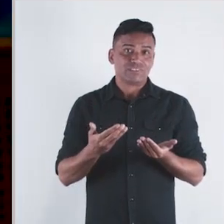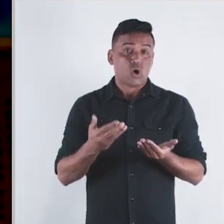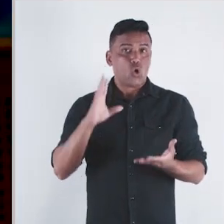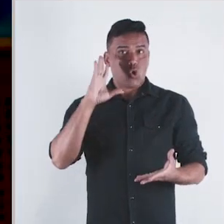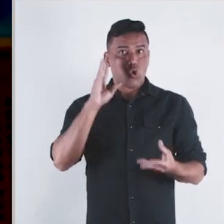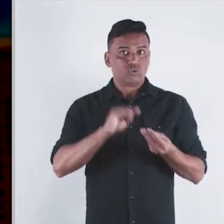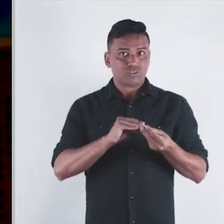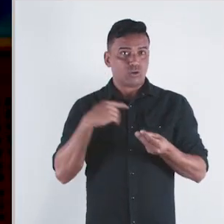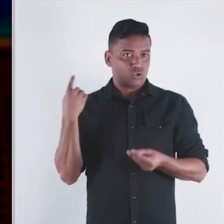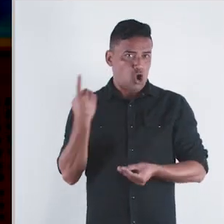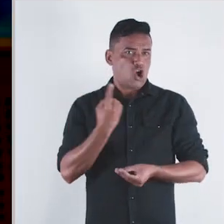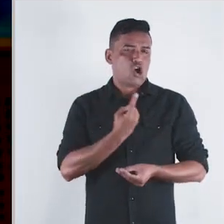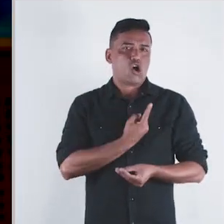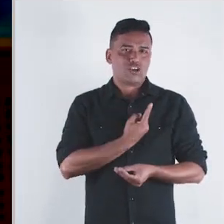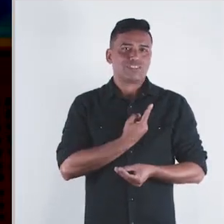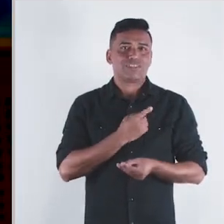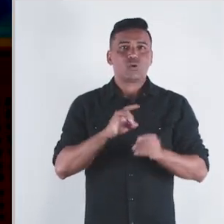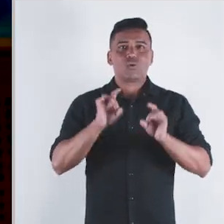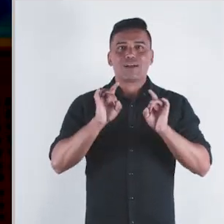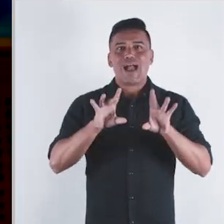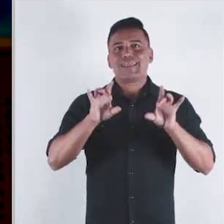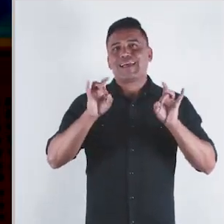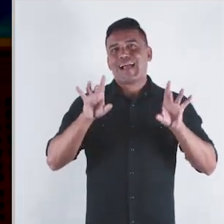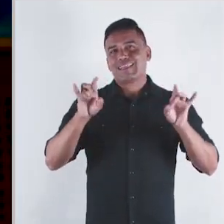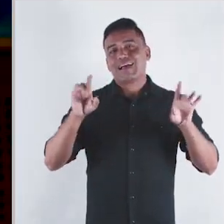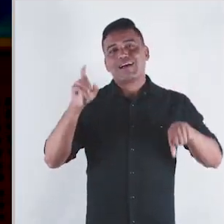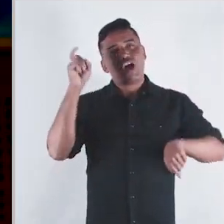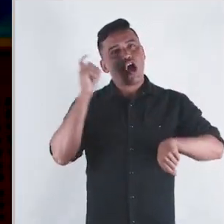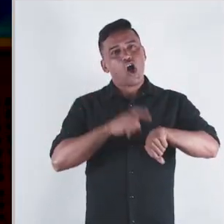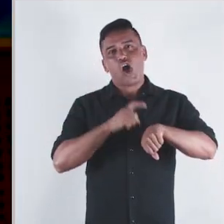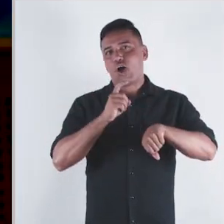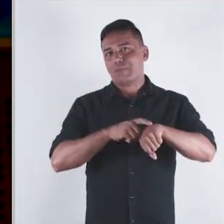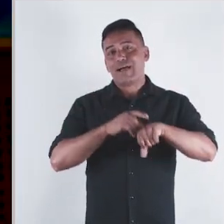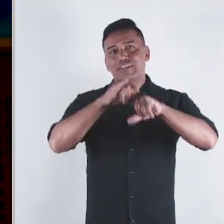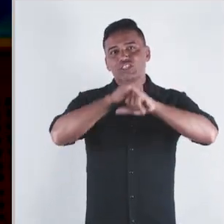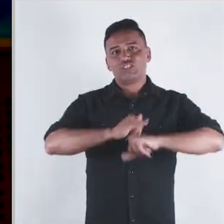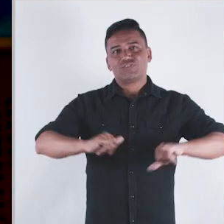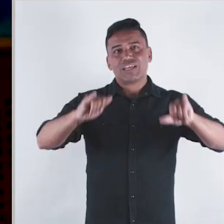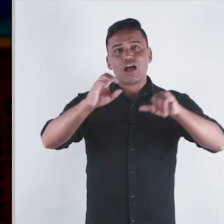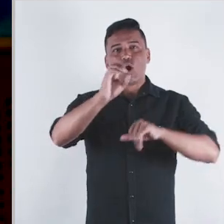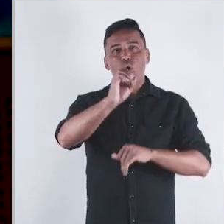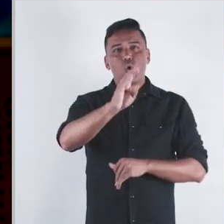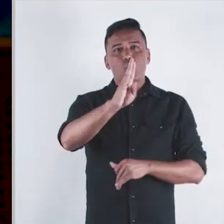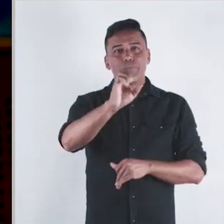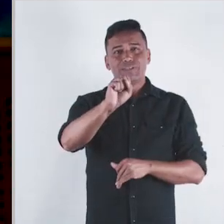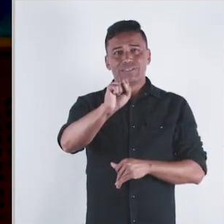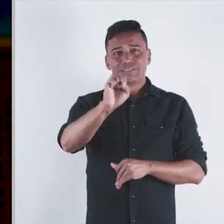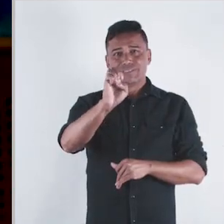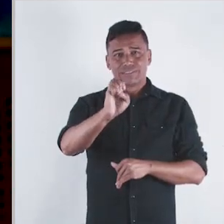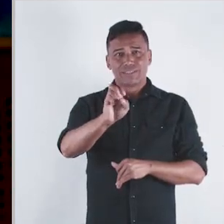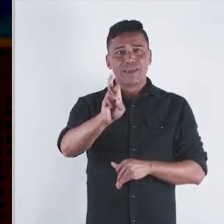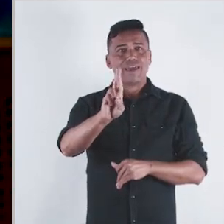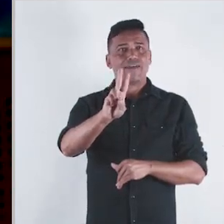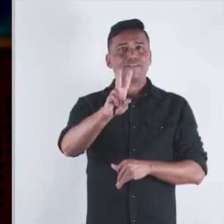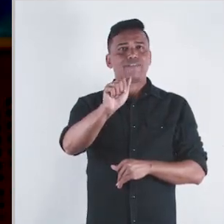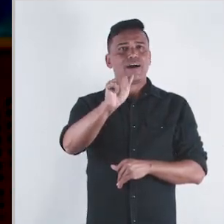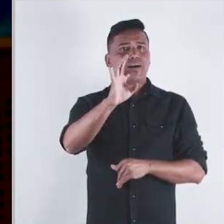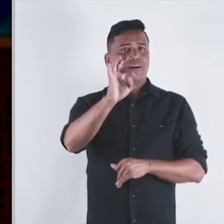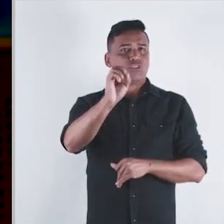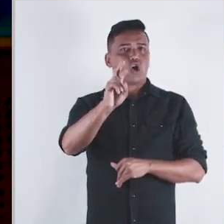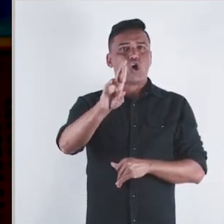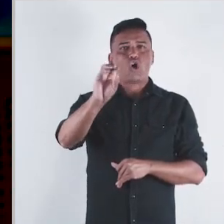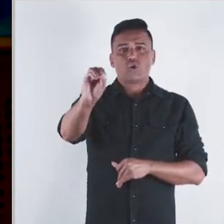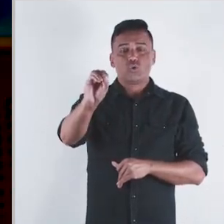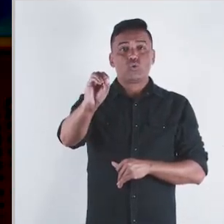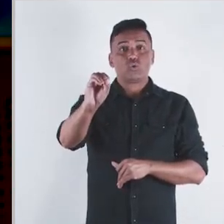conclusão nossa, eu acho que a gente tem que cada vez mais divulgar o observatório. Então, vou falar para quem está nos assistindo.